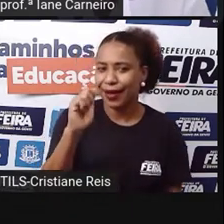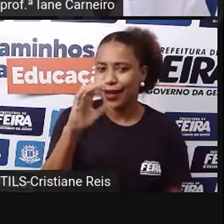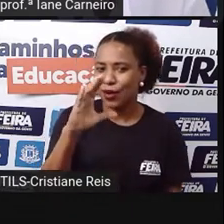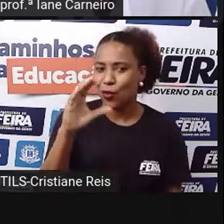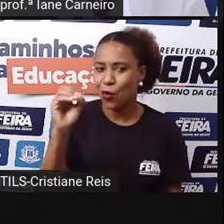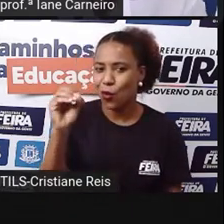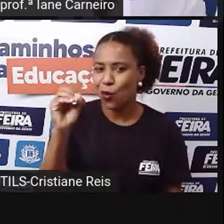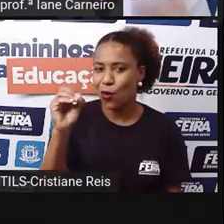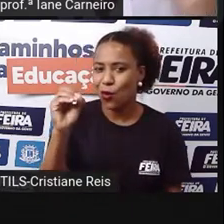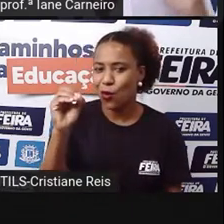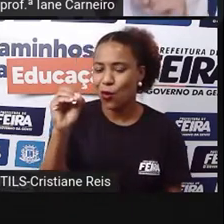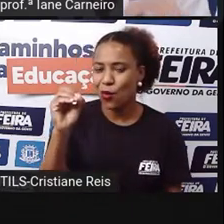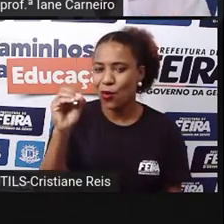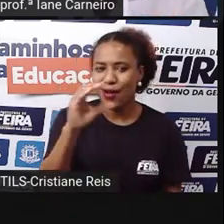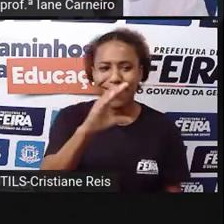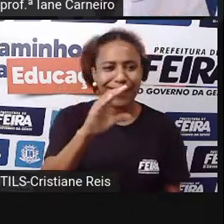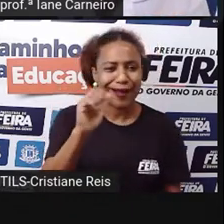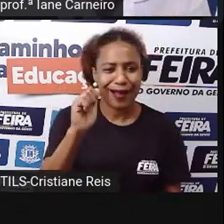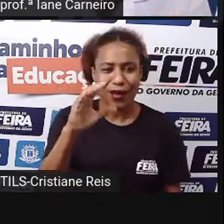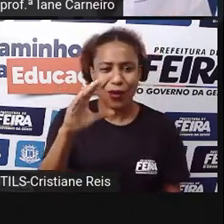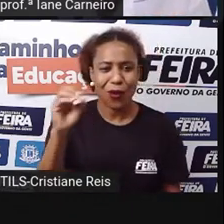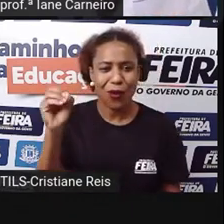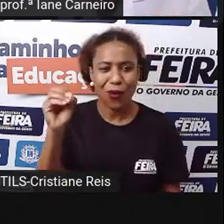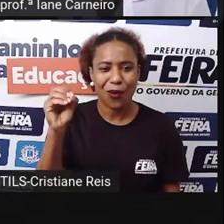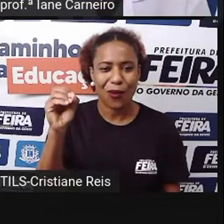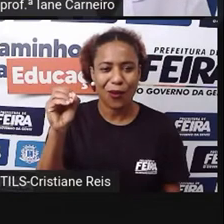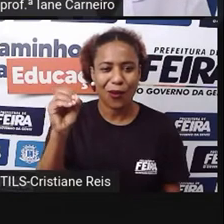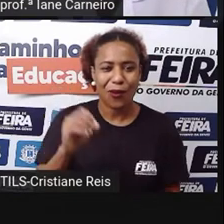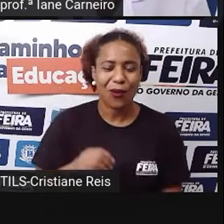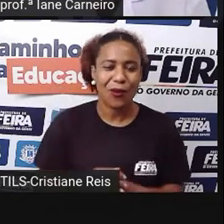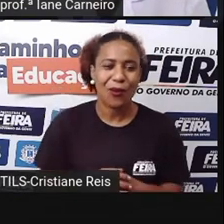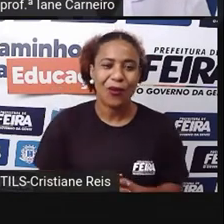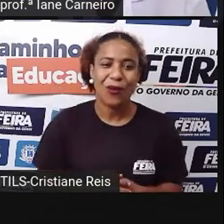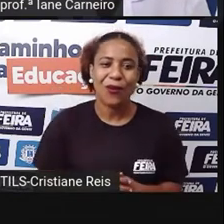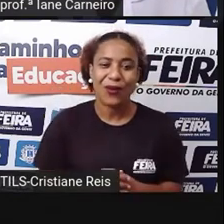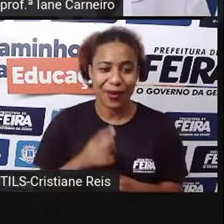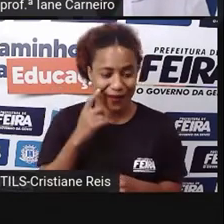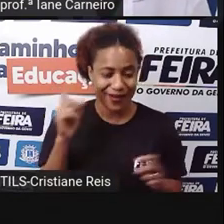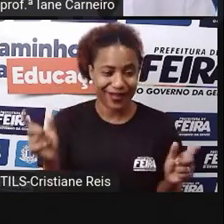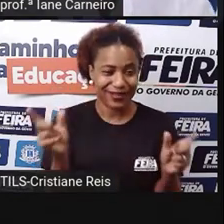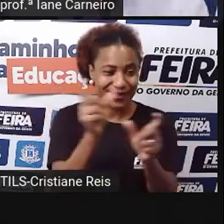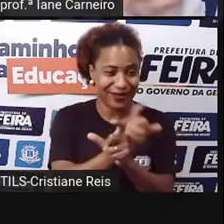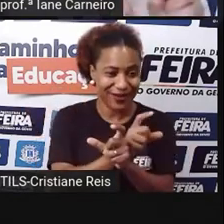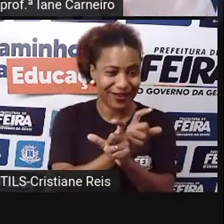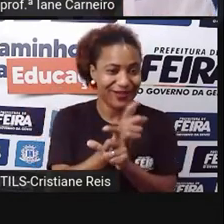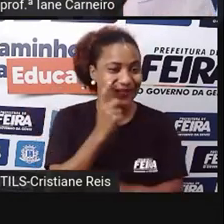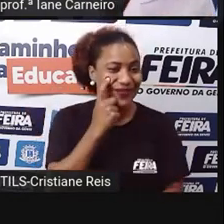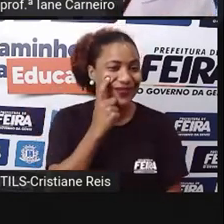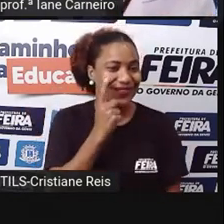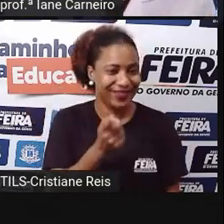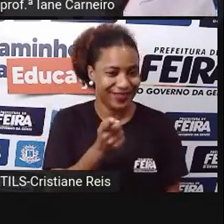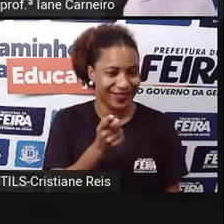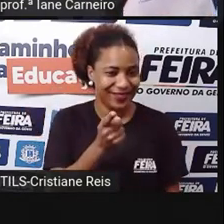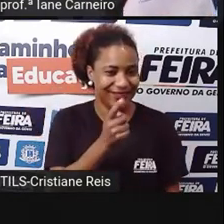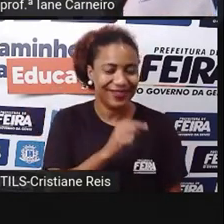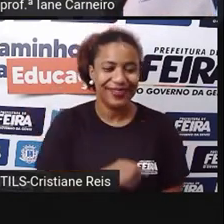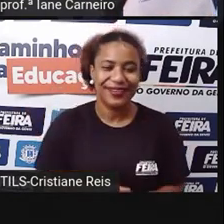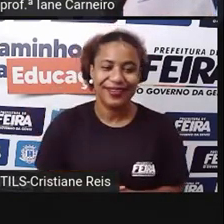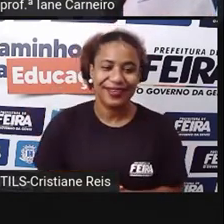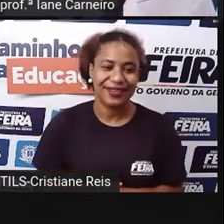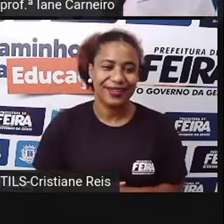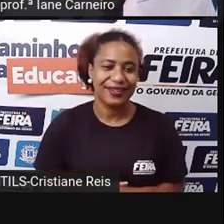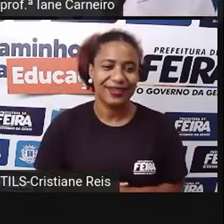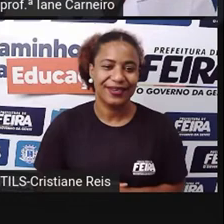Caco. Se a gente trocar, qual é a palavra nova que vai formar? Se a gente inverter, né? Ó, botar o có na